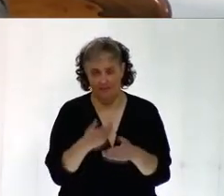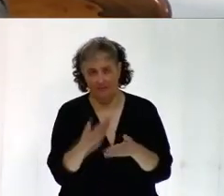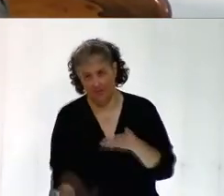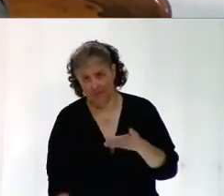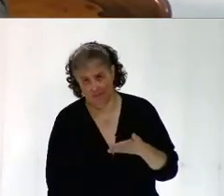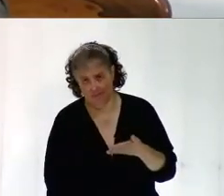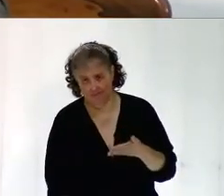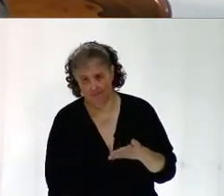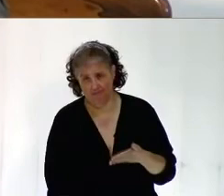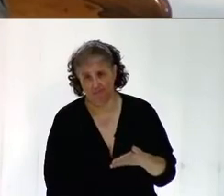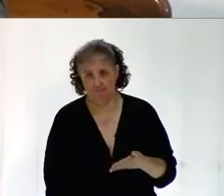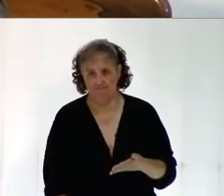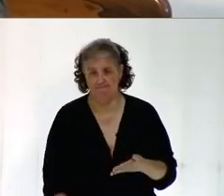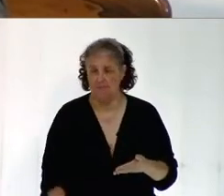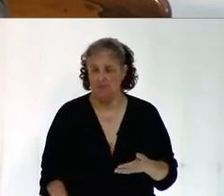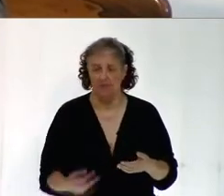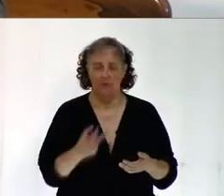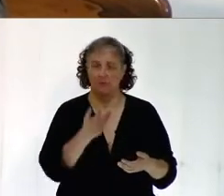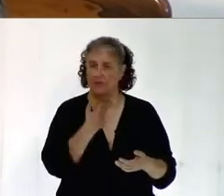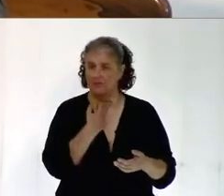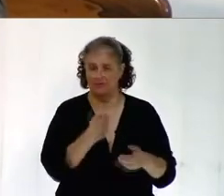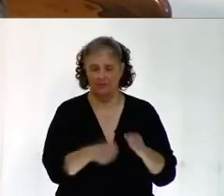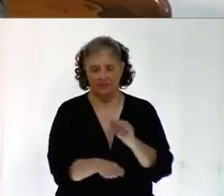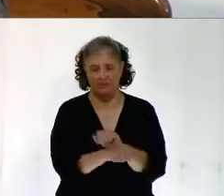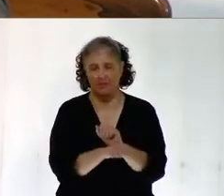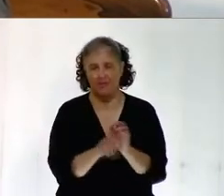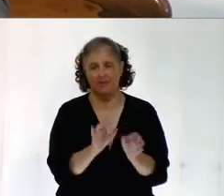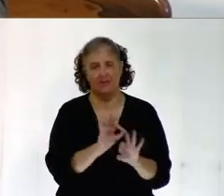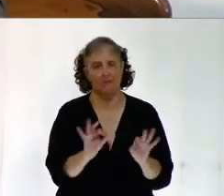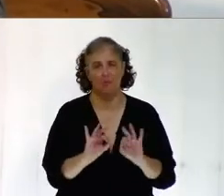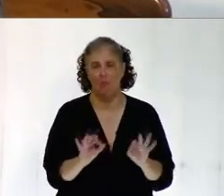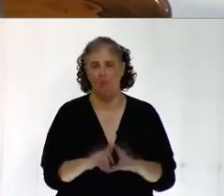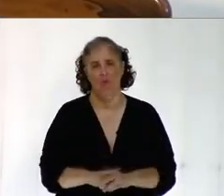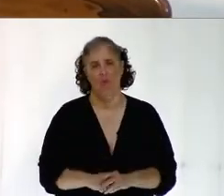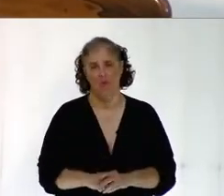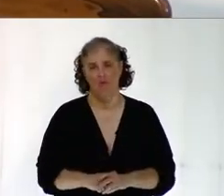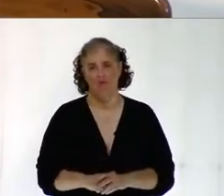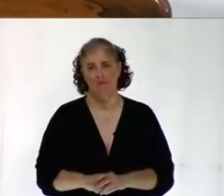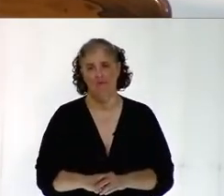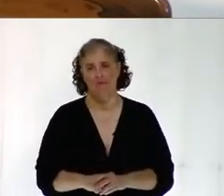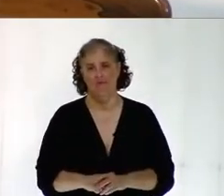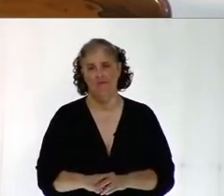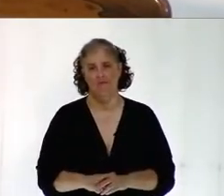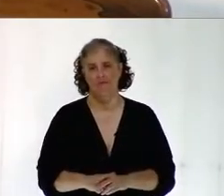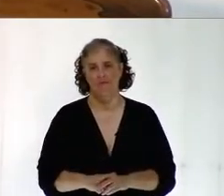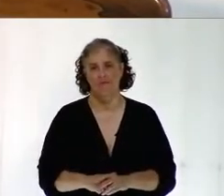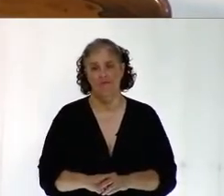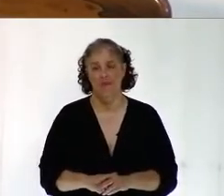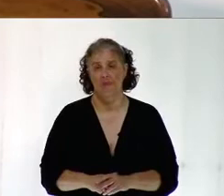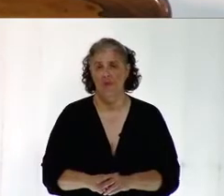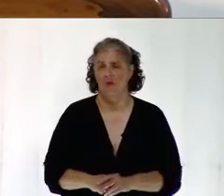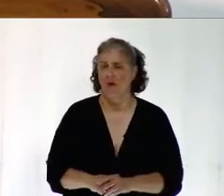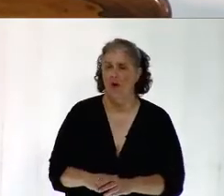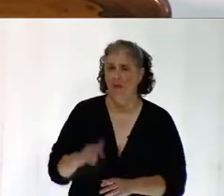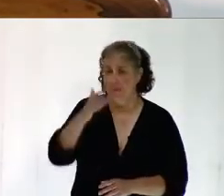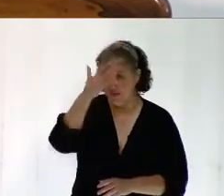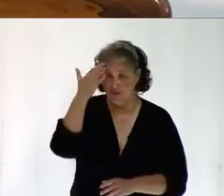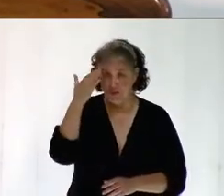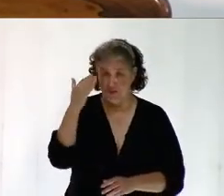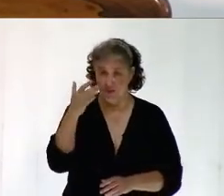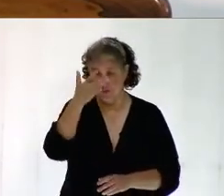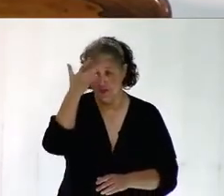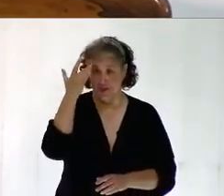dele a se acostumar a cair é aquele que não leva em conta o que é esse tentador